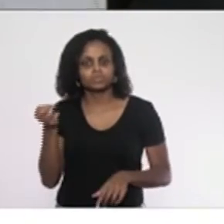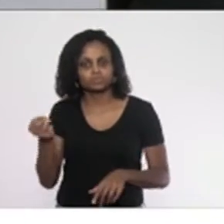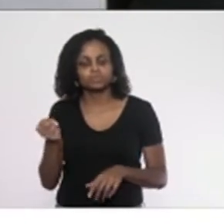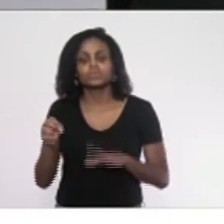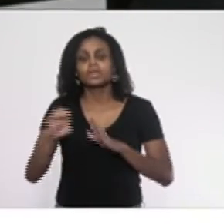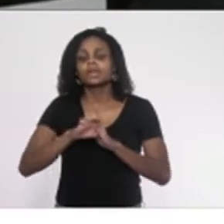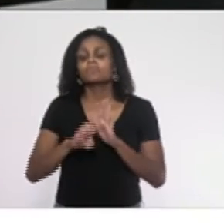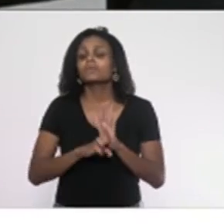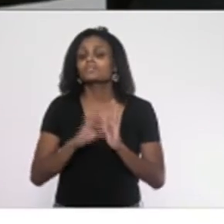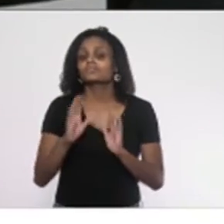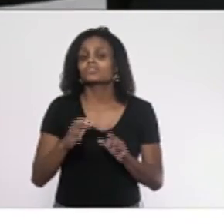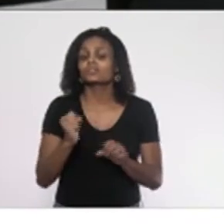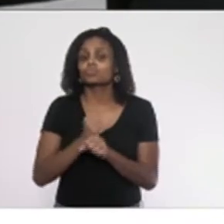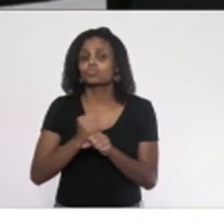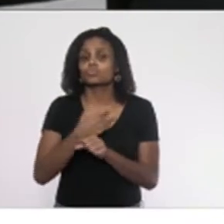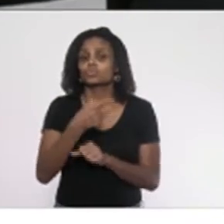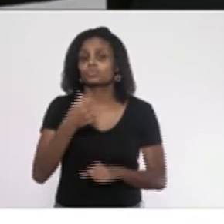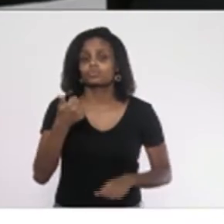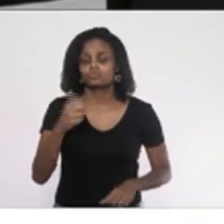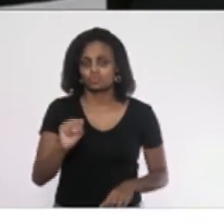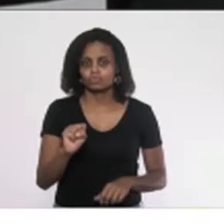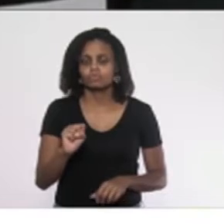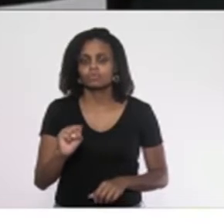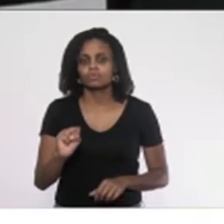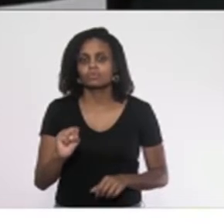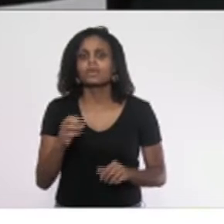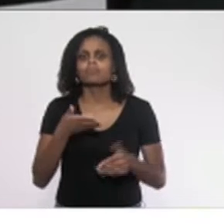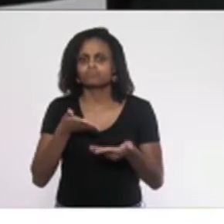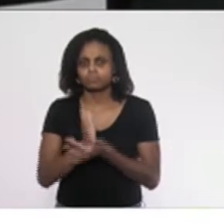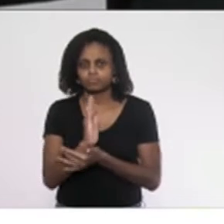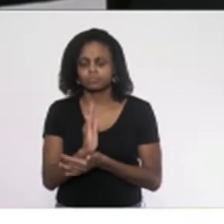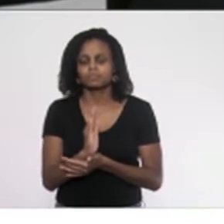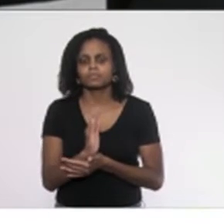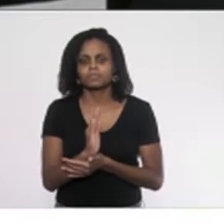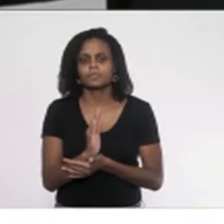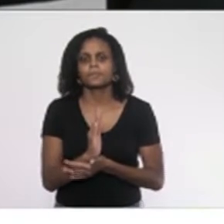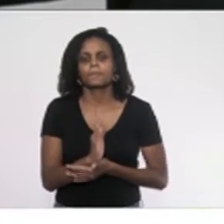em 2018 e foi aprovada.